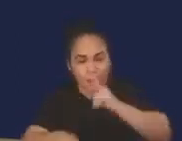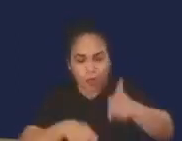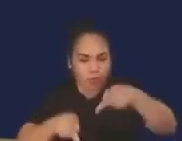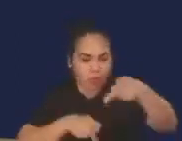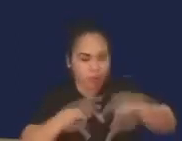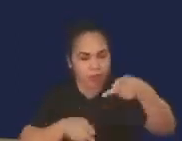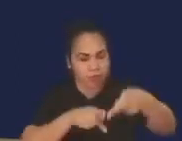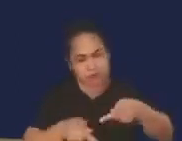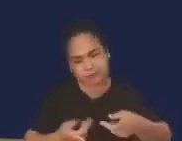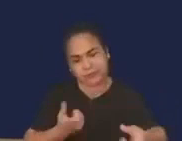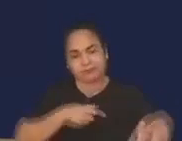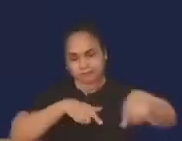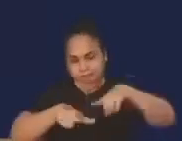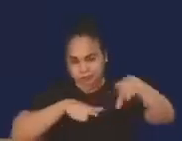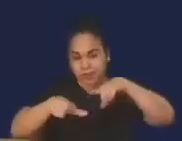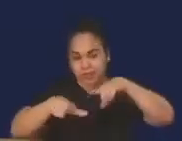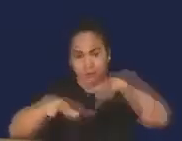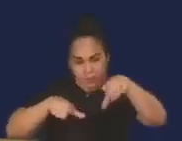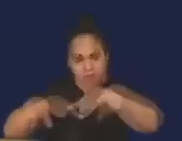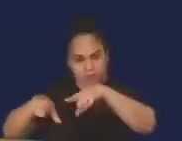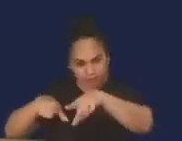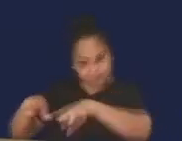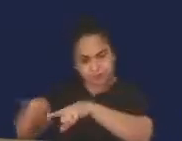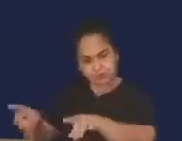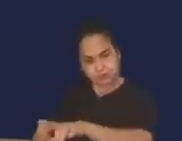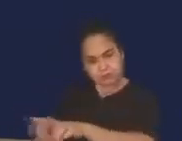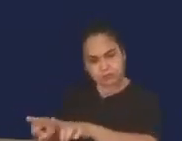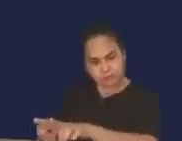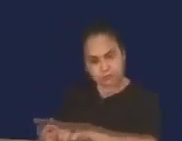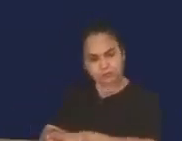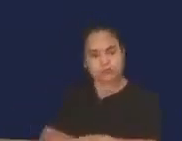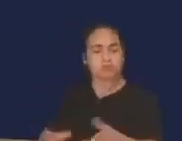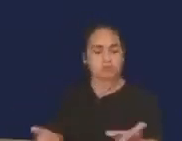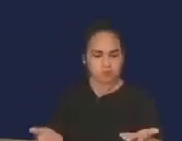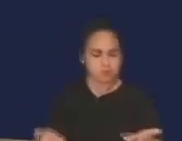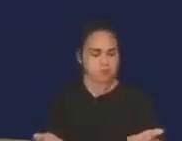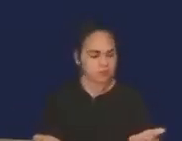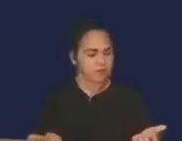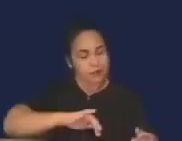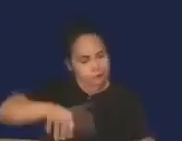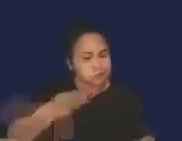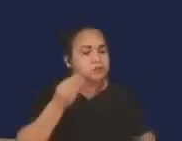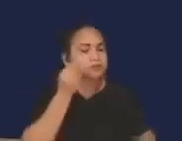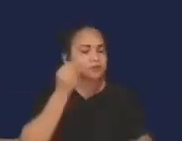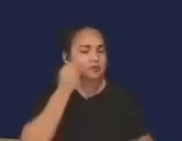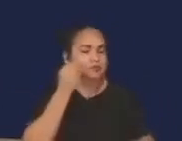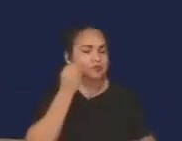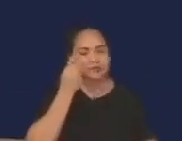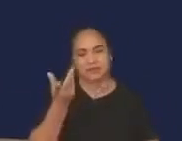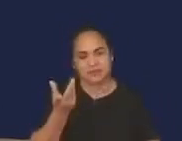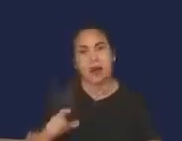descarbonização, nesses investimentos de descarbonização. Nós vamos gerar oportunidades de negócios para um